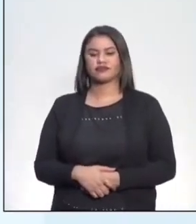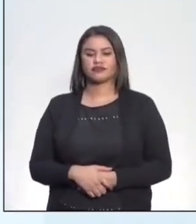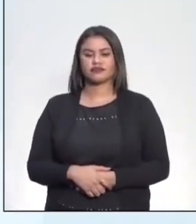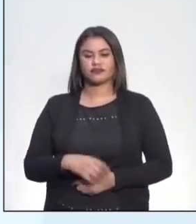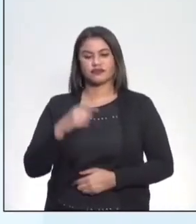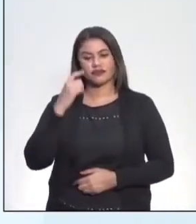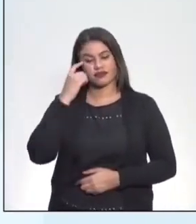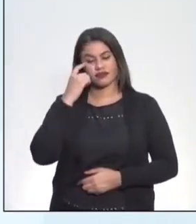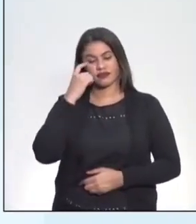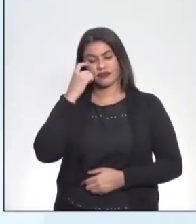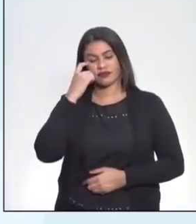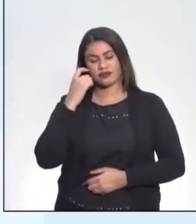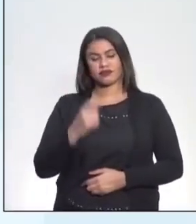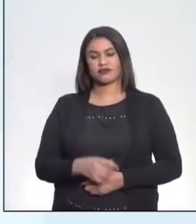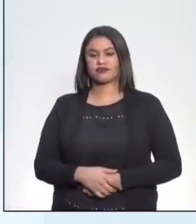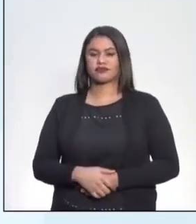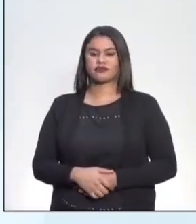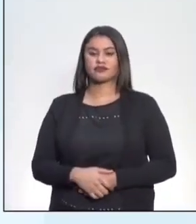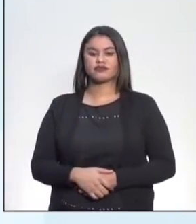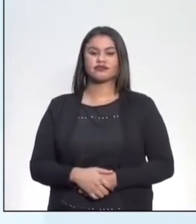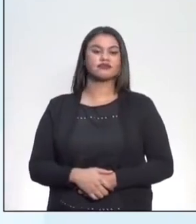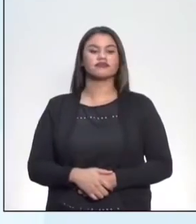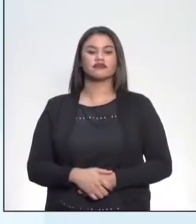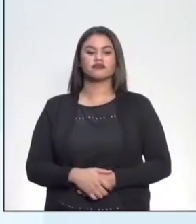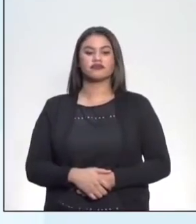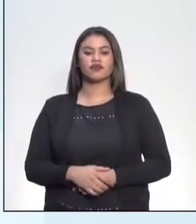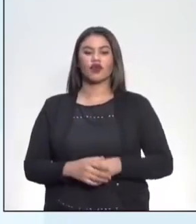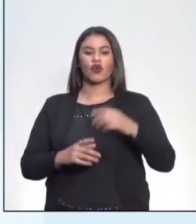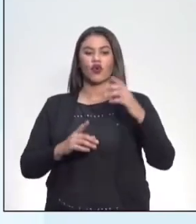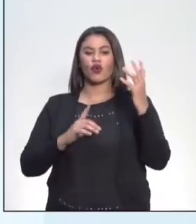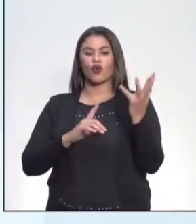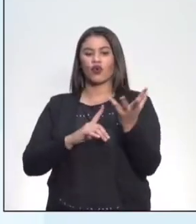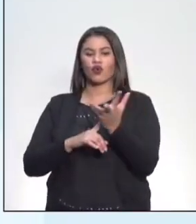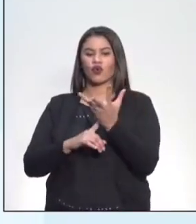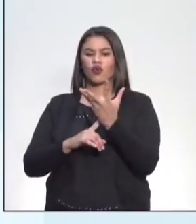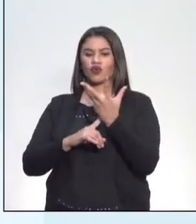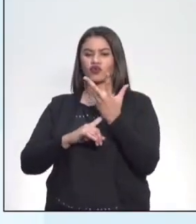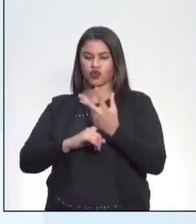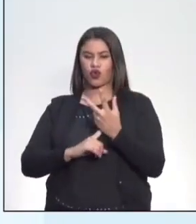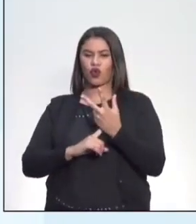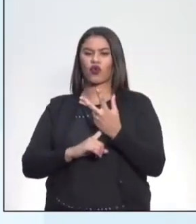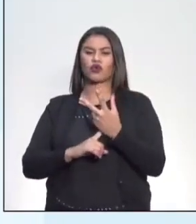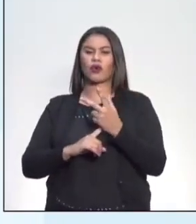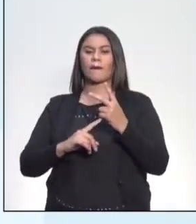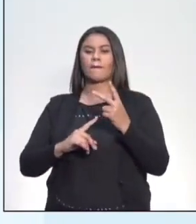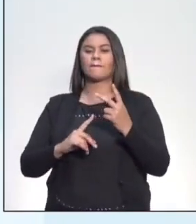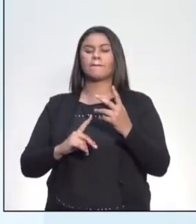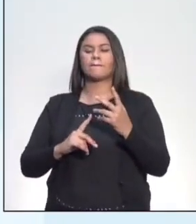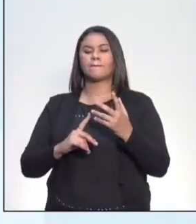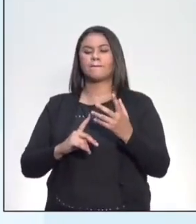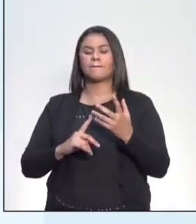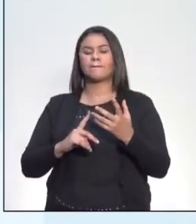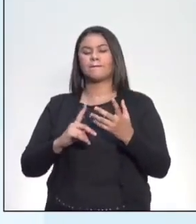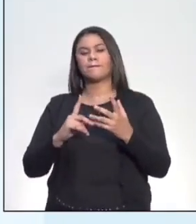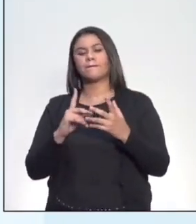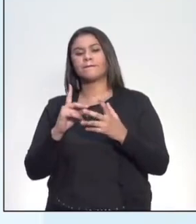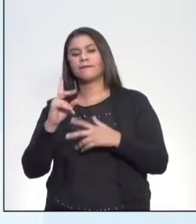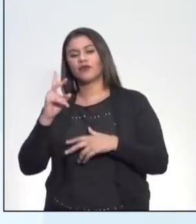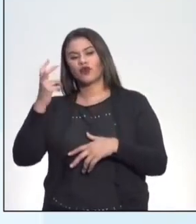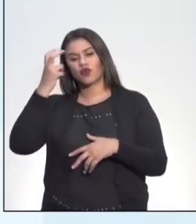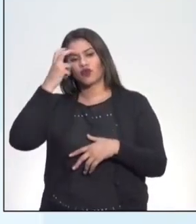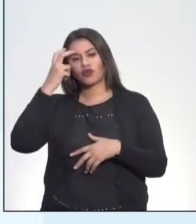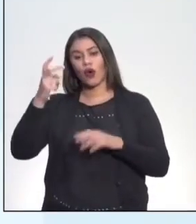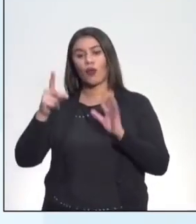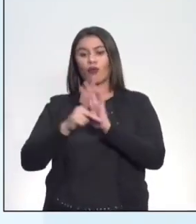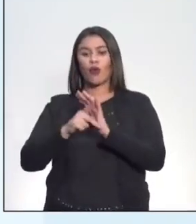só. Por que é importante a preservação do patrimônio histórico e cultural de um povo? Lembram das aulas passadas que a gente falou